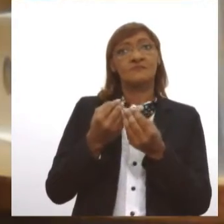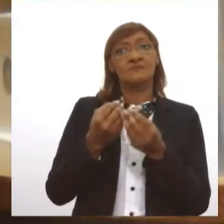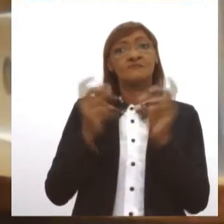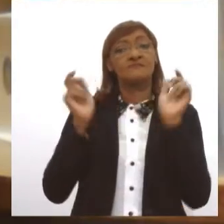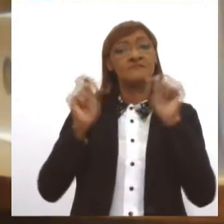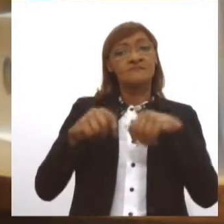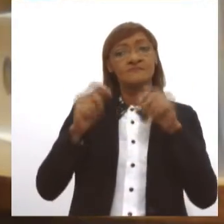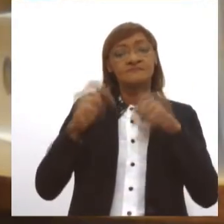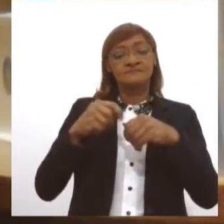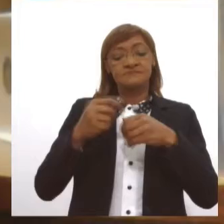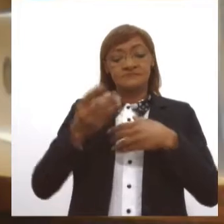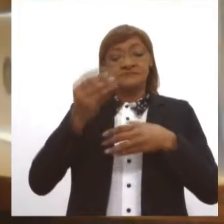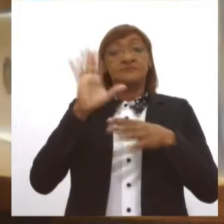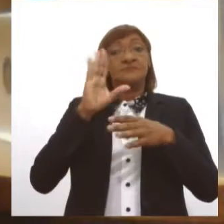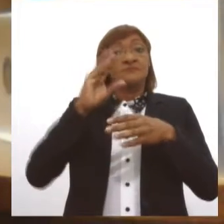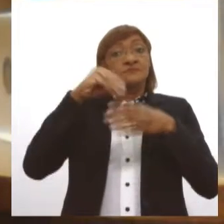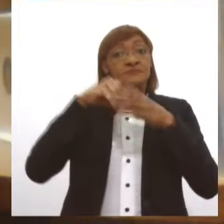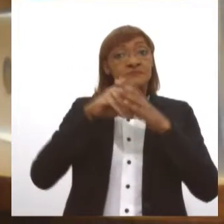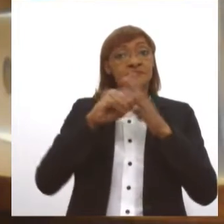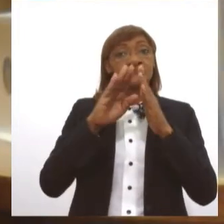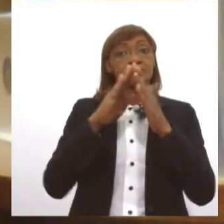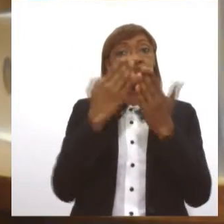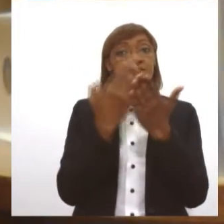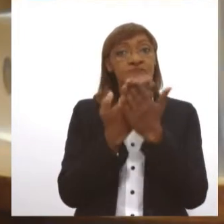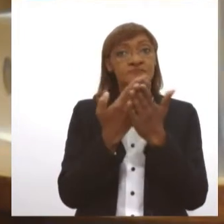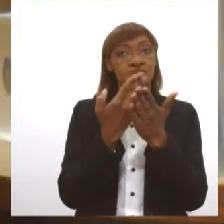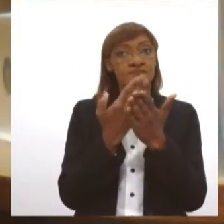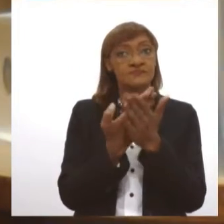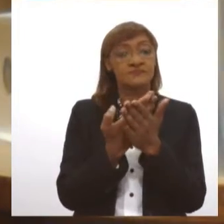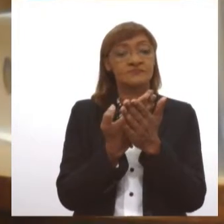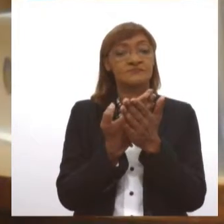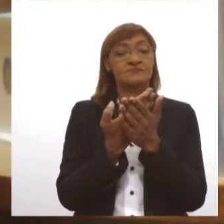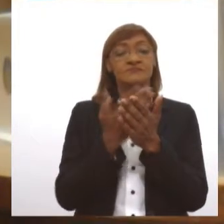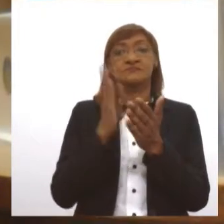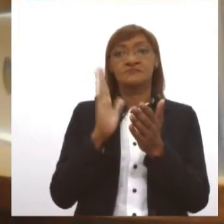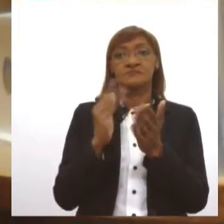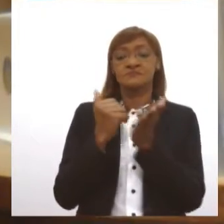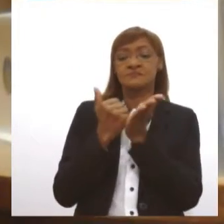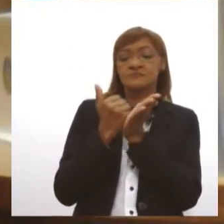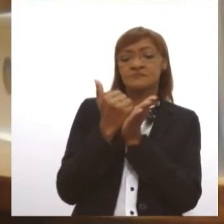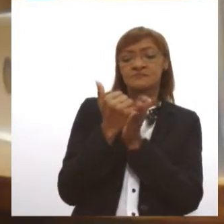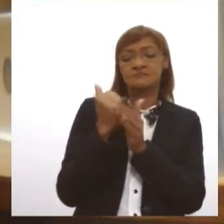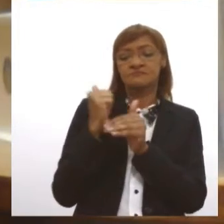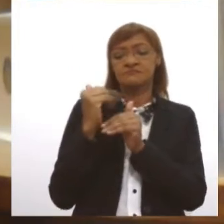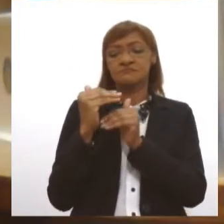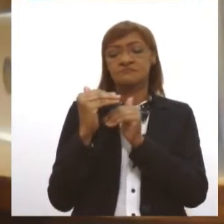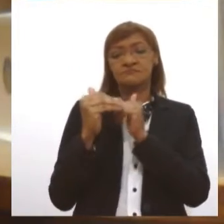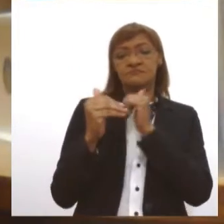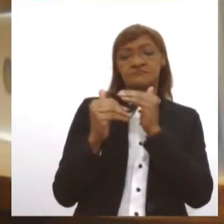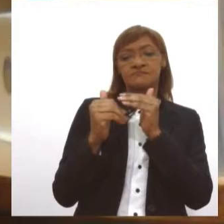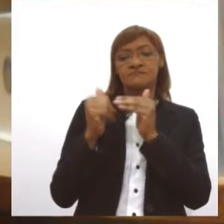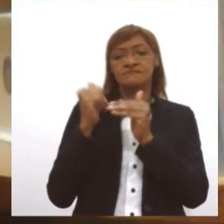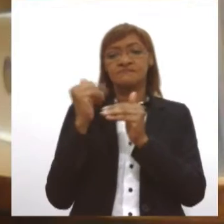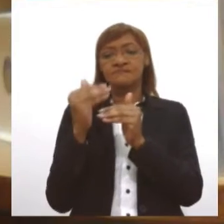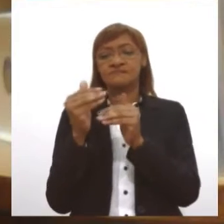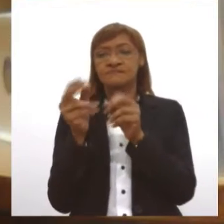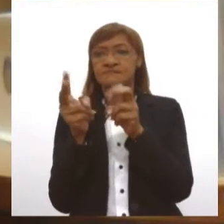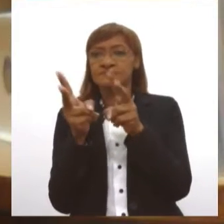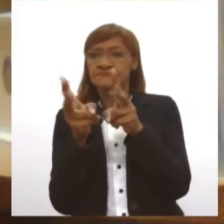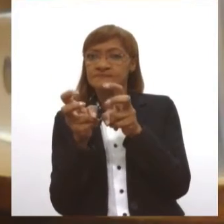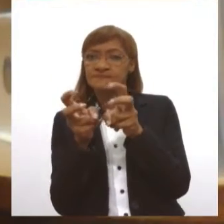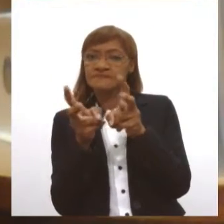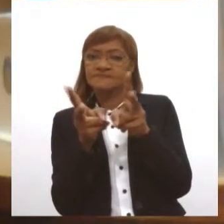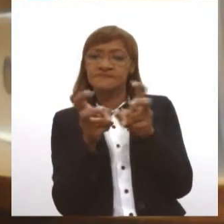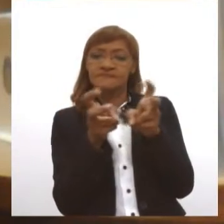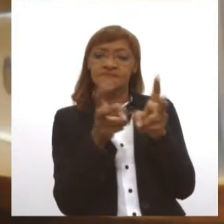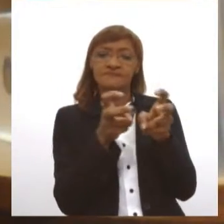afetiva dentro das escolas, e é assim que a gente vai construindo, inclusive, a partir das nossas percepções.